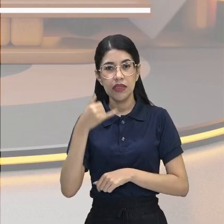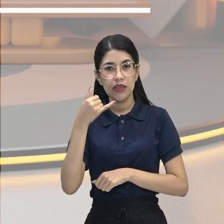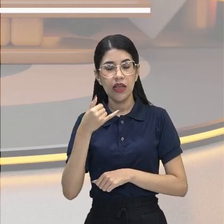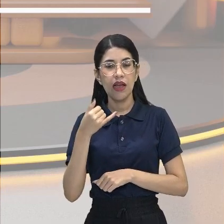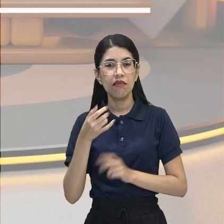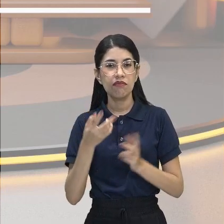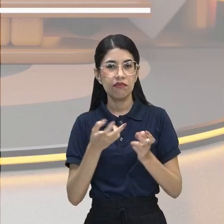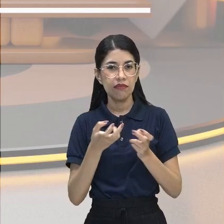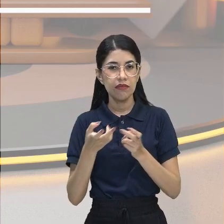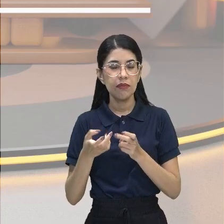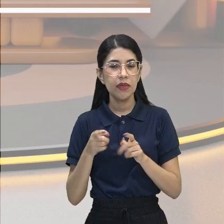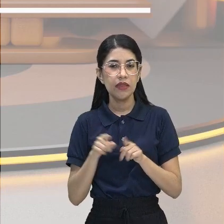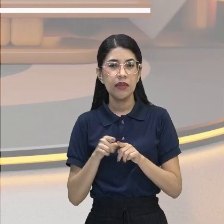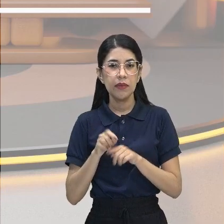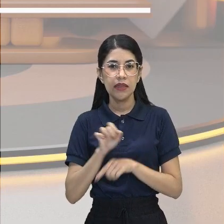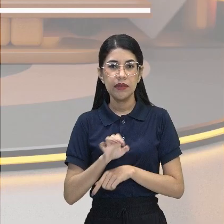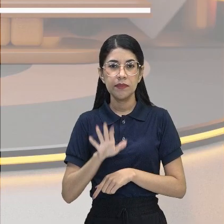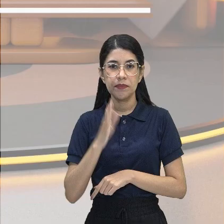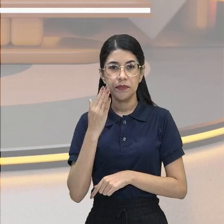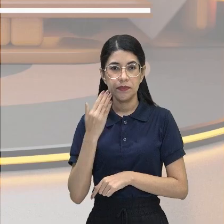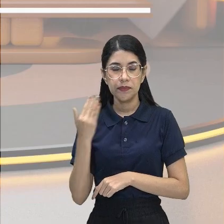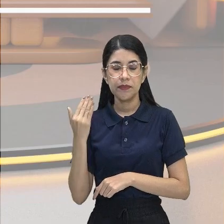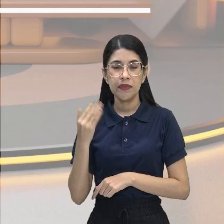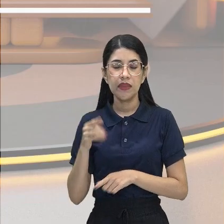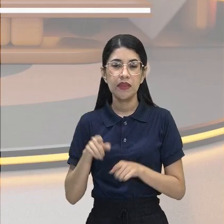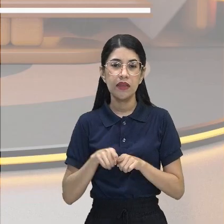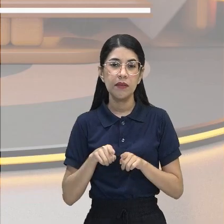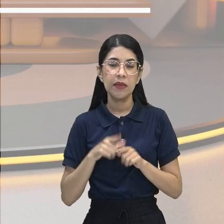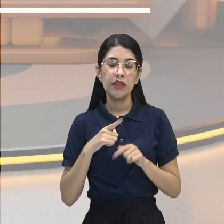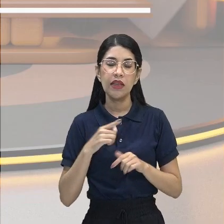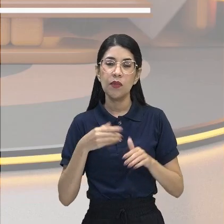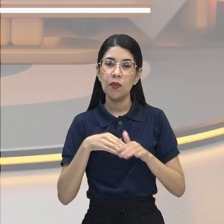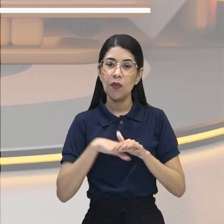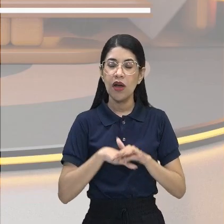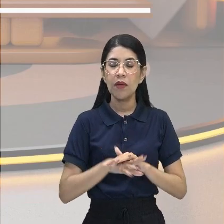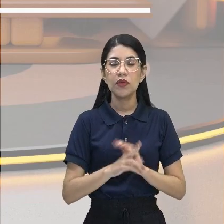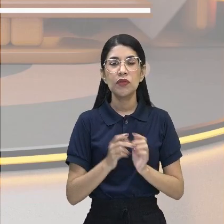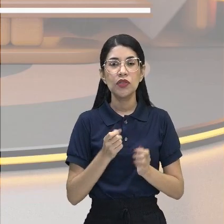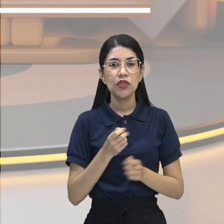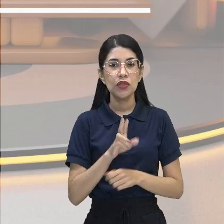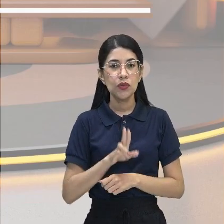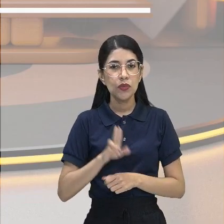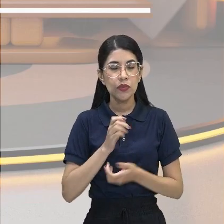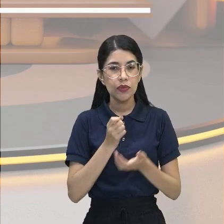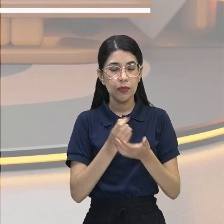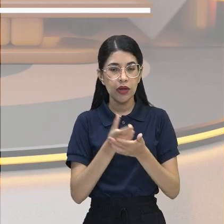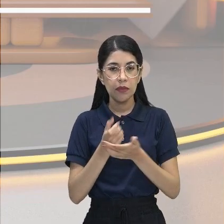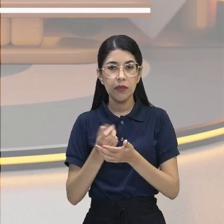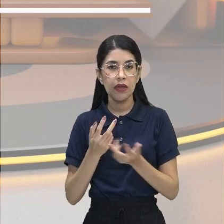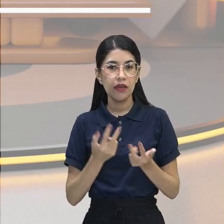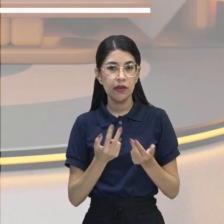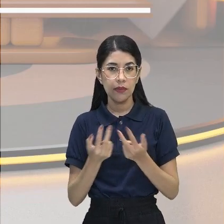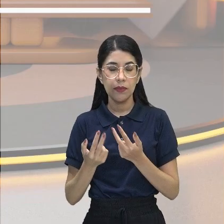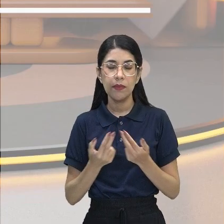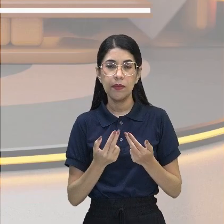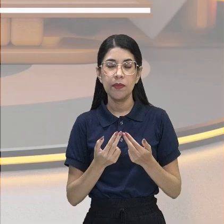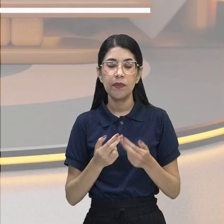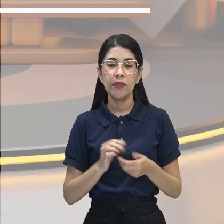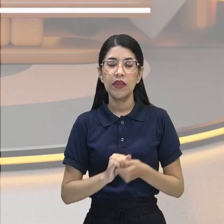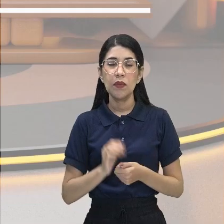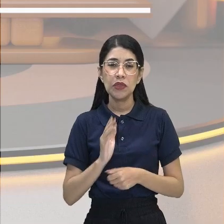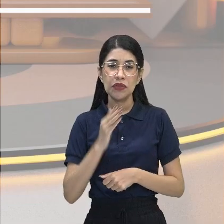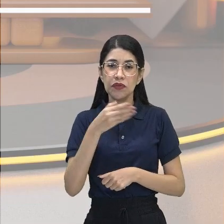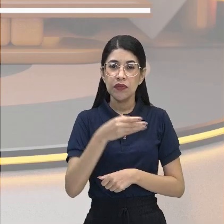vão observar aqui, olha. Então a gente tem os mesmos hábitos de consumo, por assim dizer, né? Então a gente vai no mesmo restaurante,